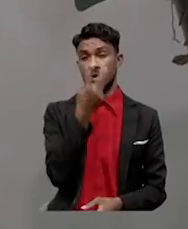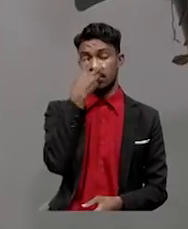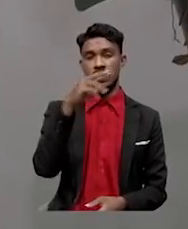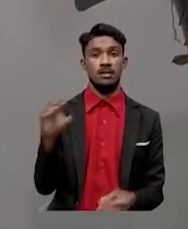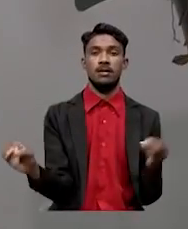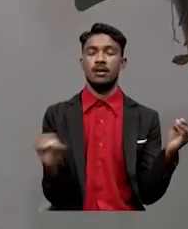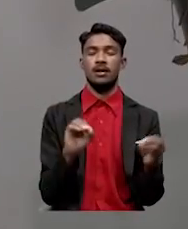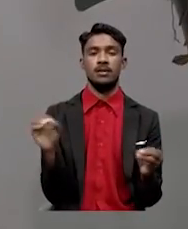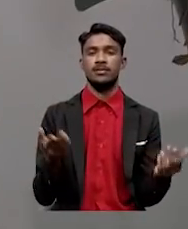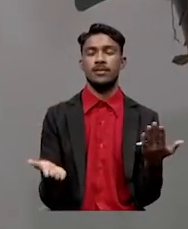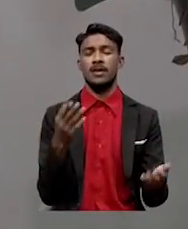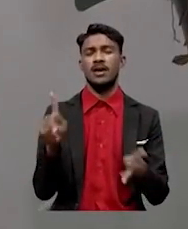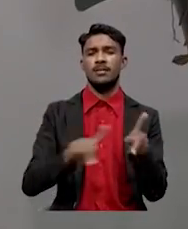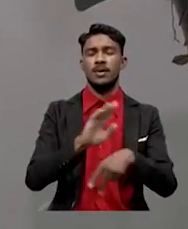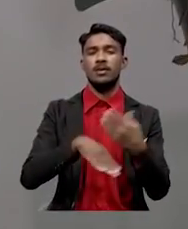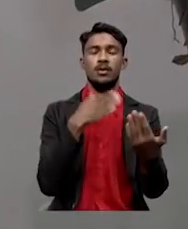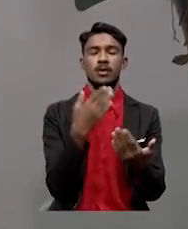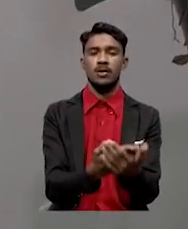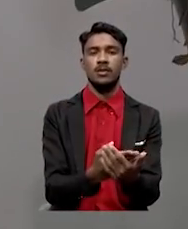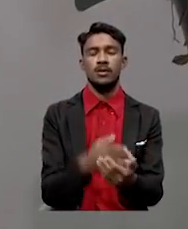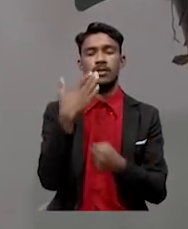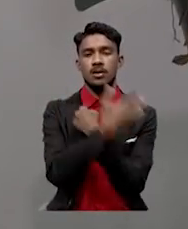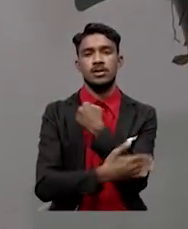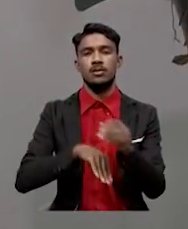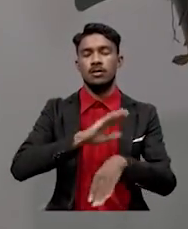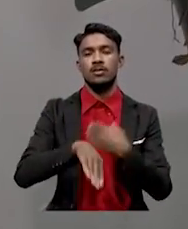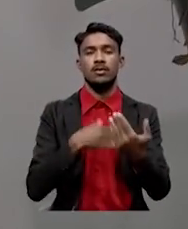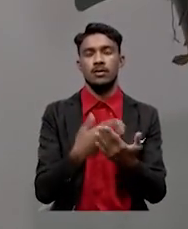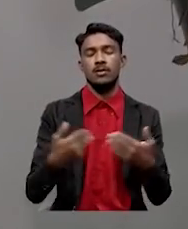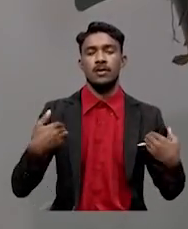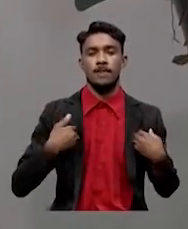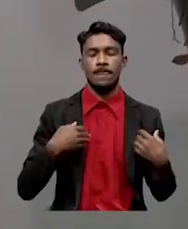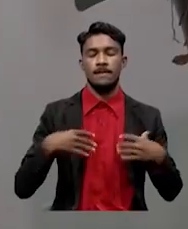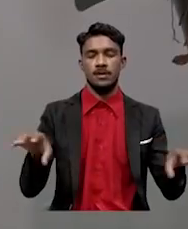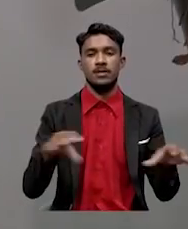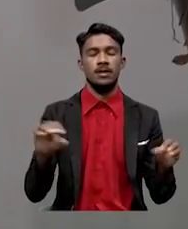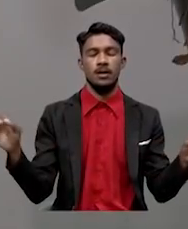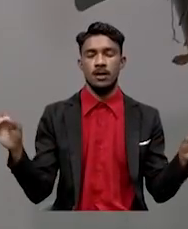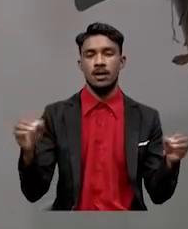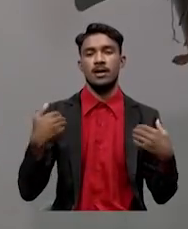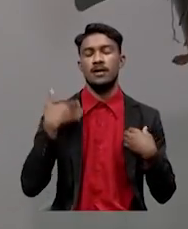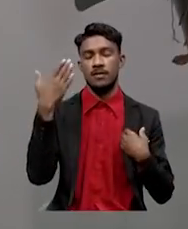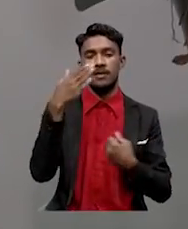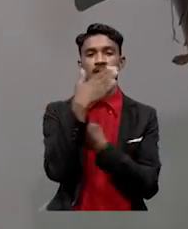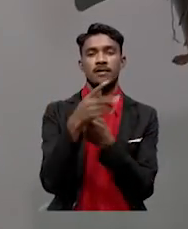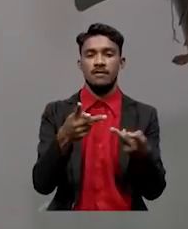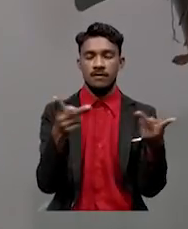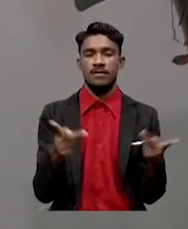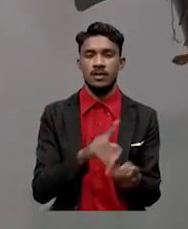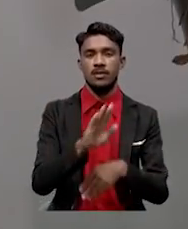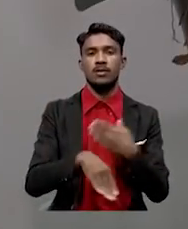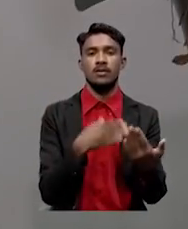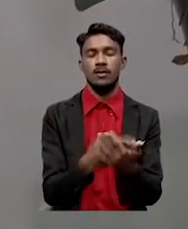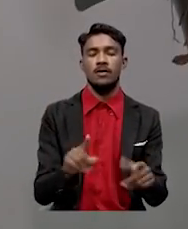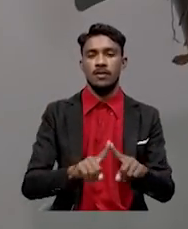né? Questão de moto de assalto poder, né? Vou dizer que nunca acontece aí a partir do todo, né? Quando o assalto, né?